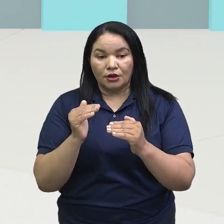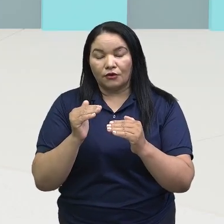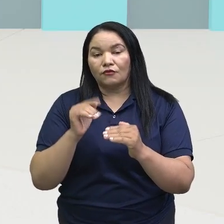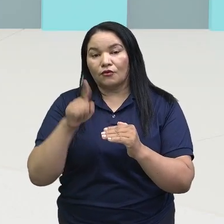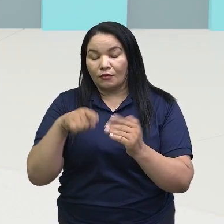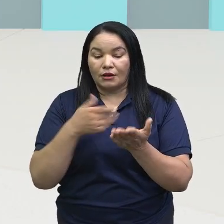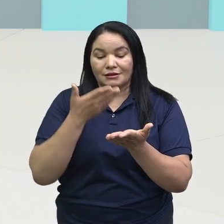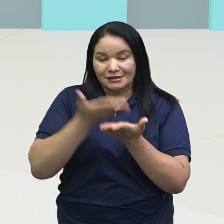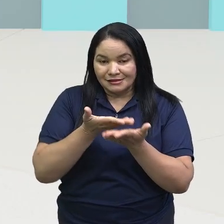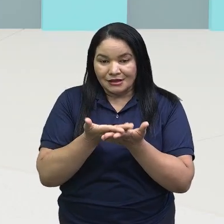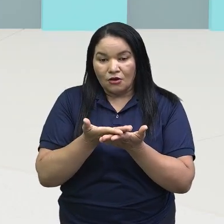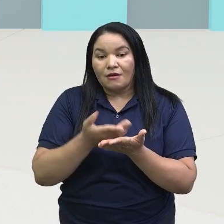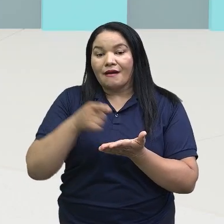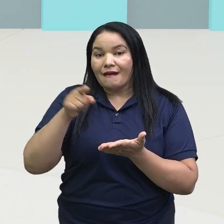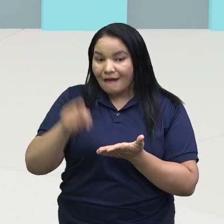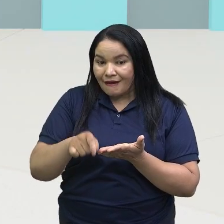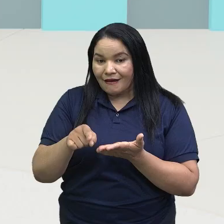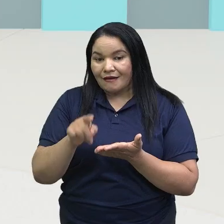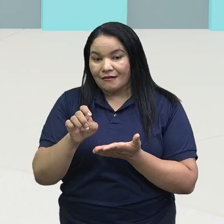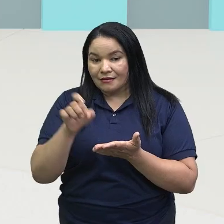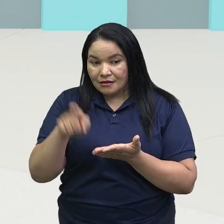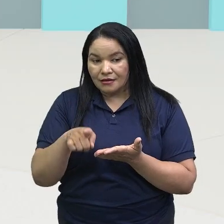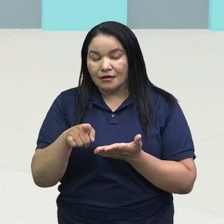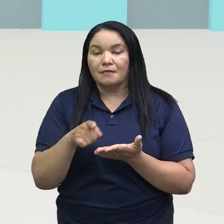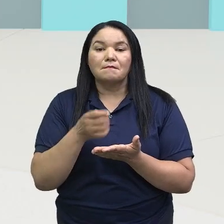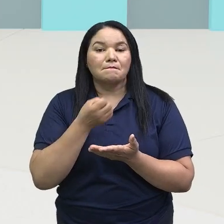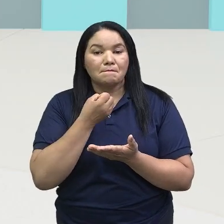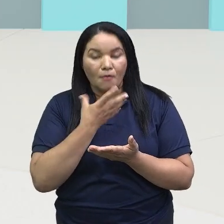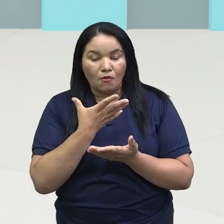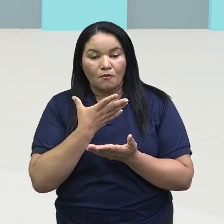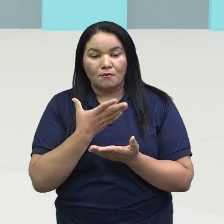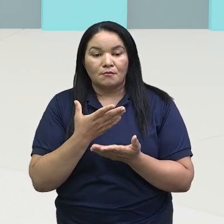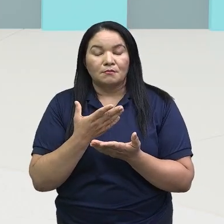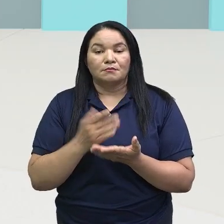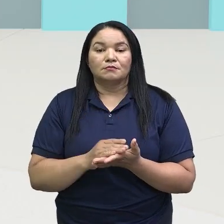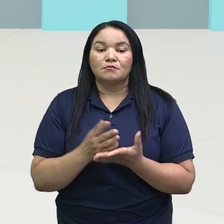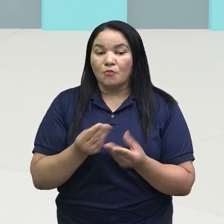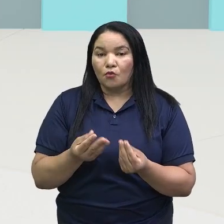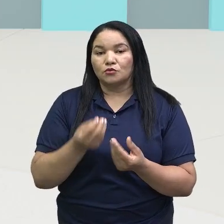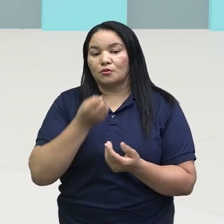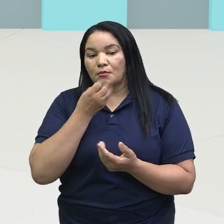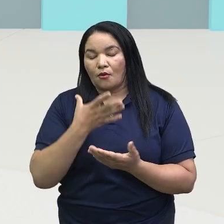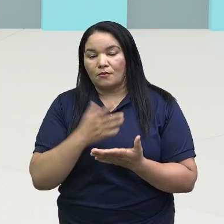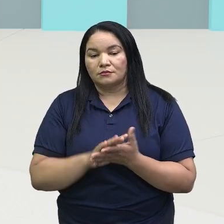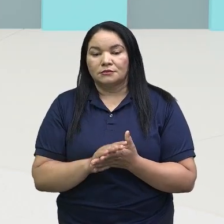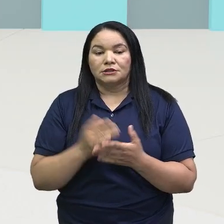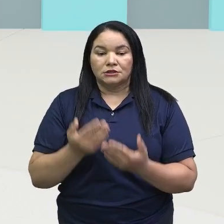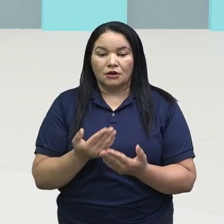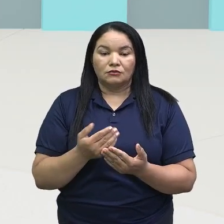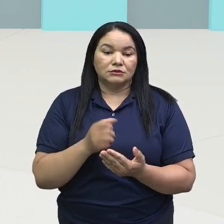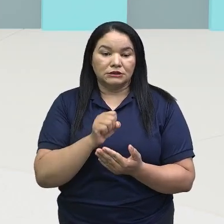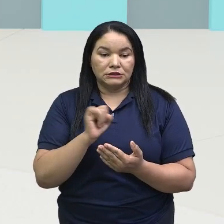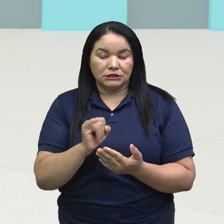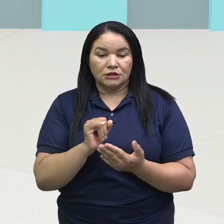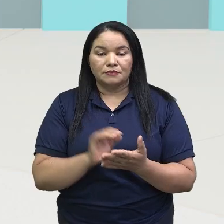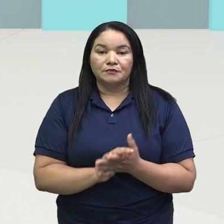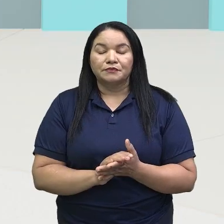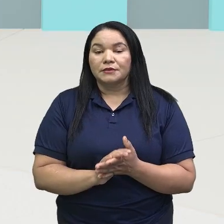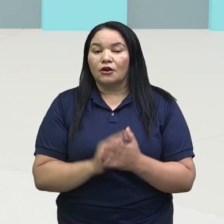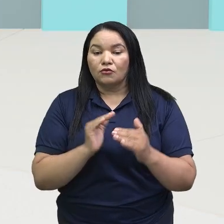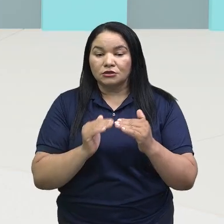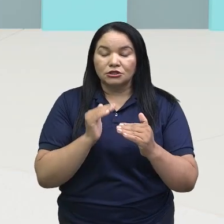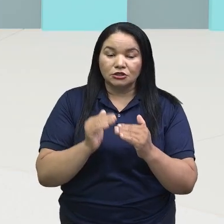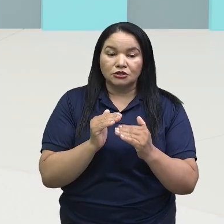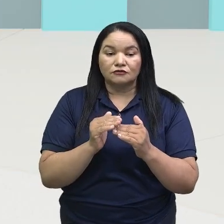CMEAN é muito bom, né? Então, se fossem os níveis, nós teríamos aí são, né? Concordando, então,